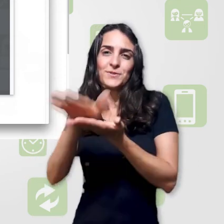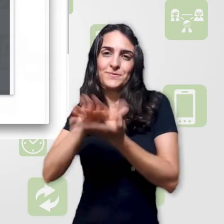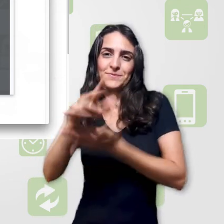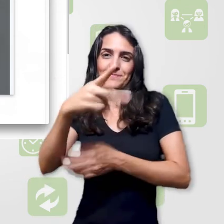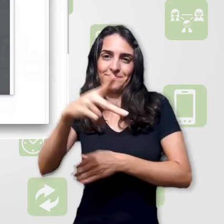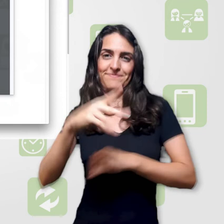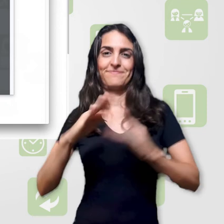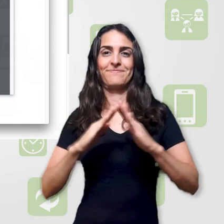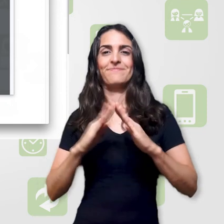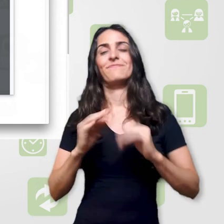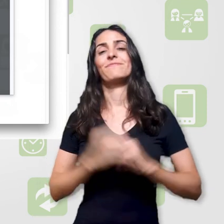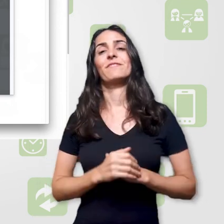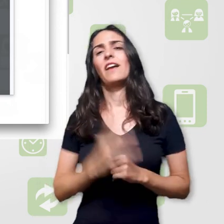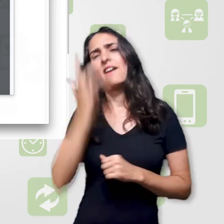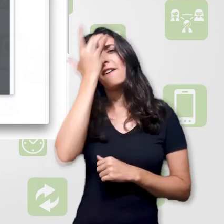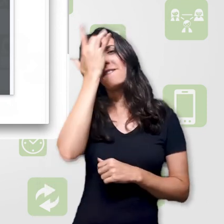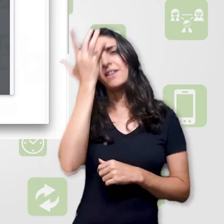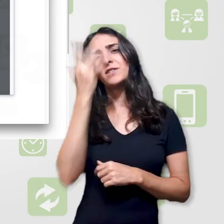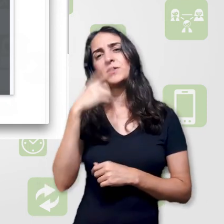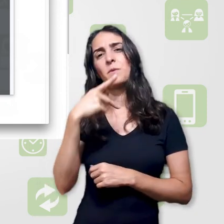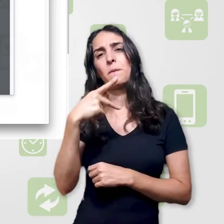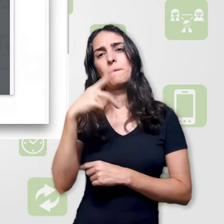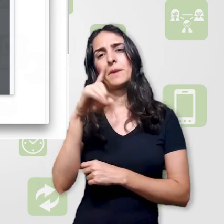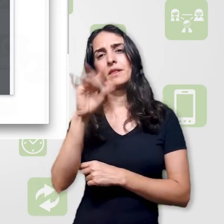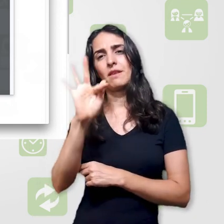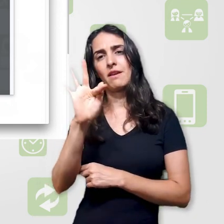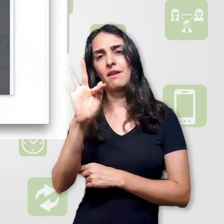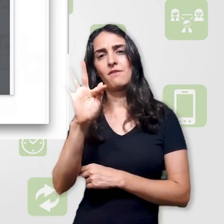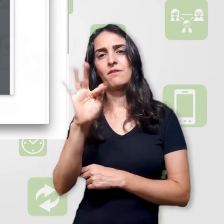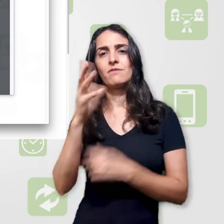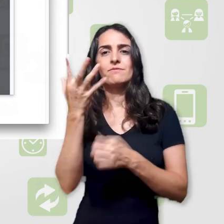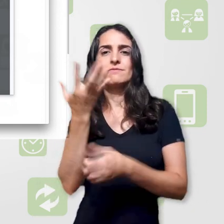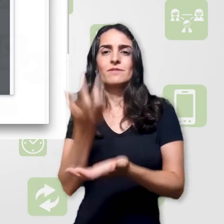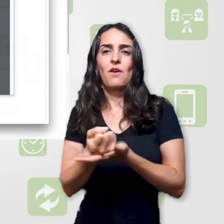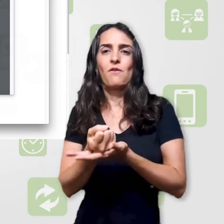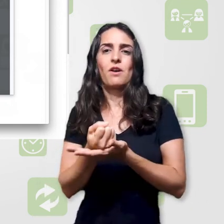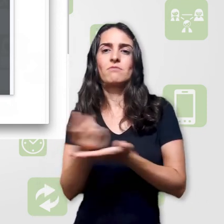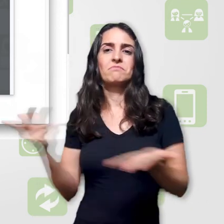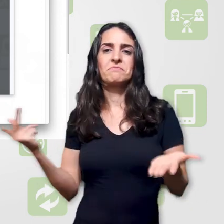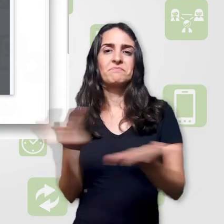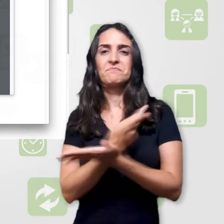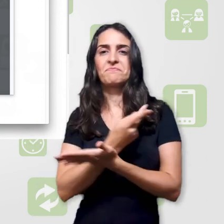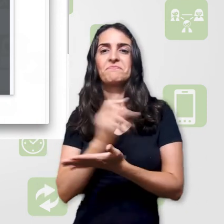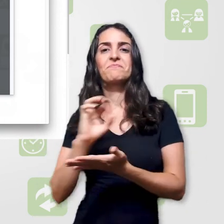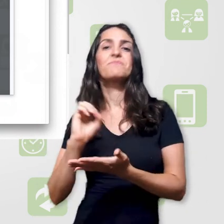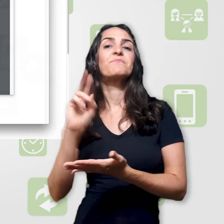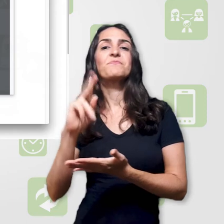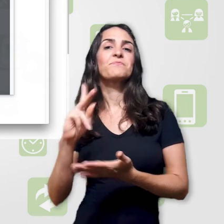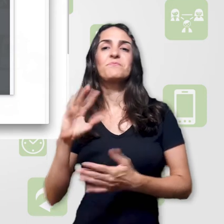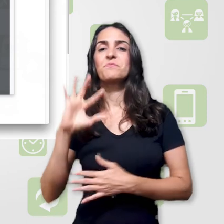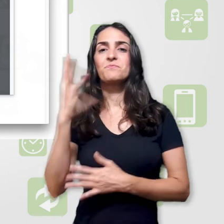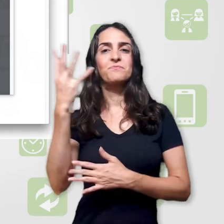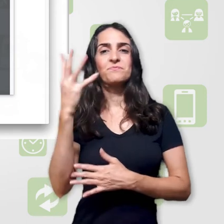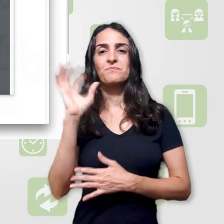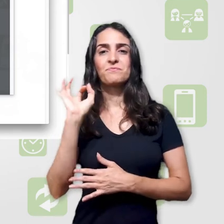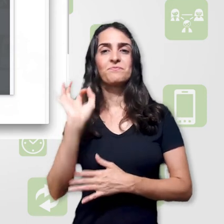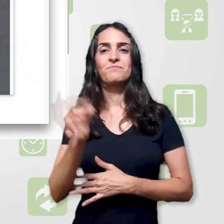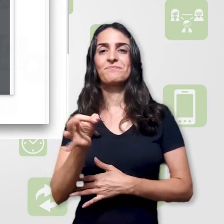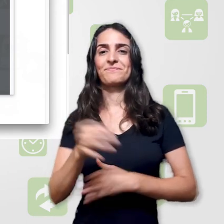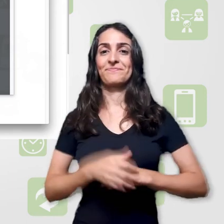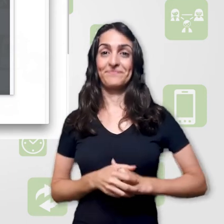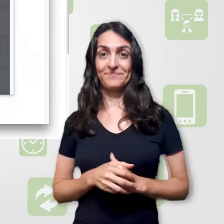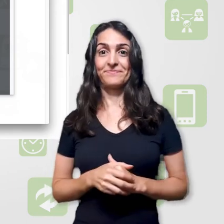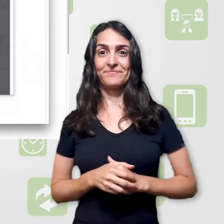tá certo e para salvar como PDF é muito fácil é só escolher a opção salvar como PDF e salvar Tá certo